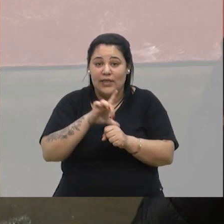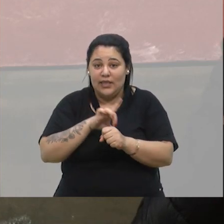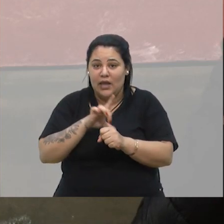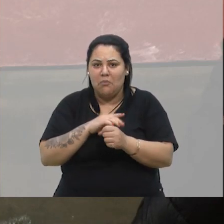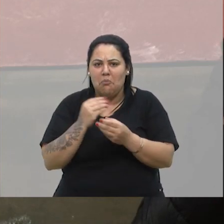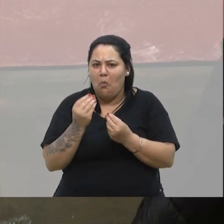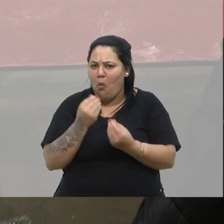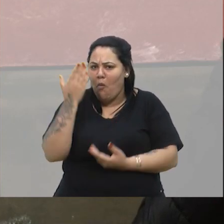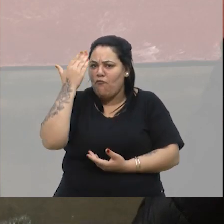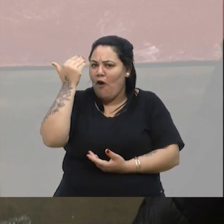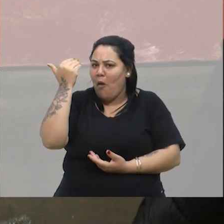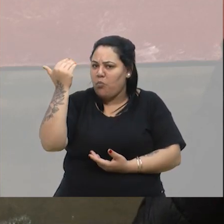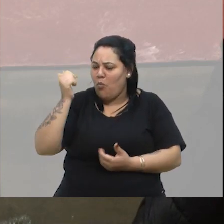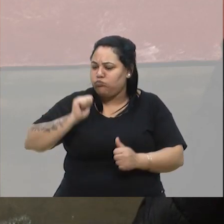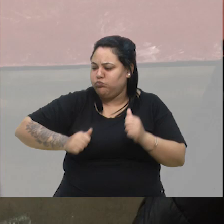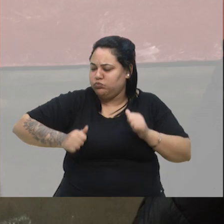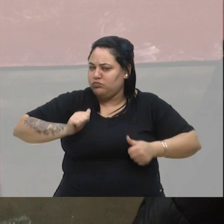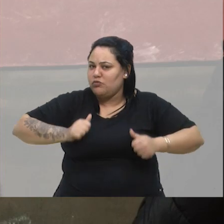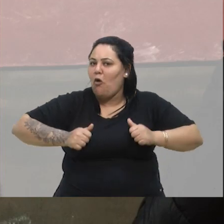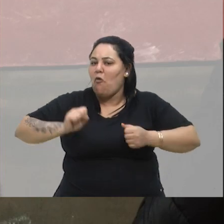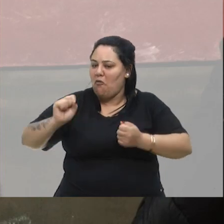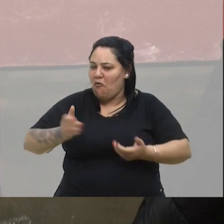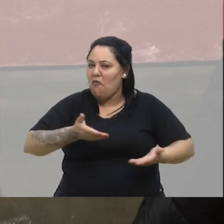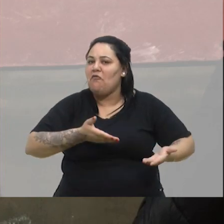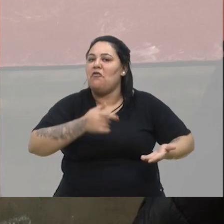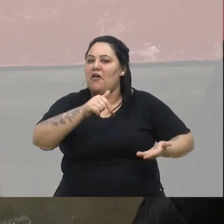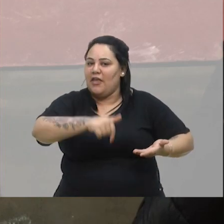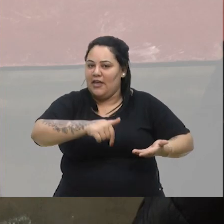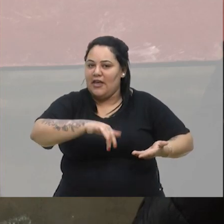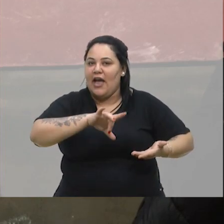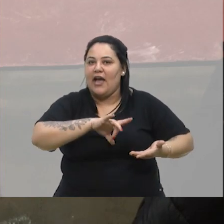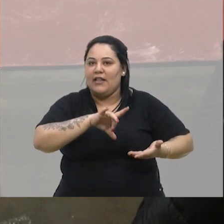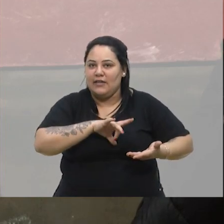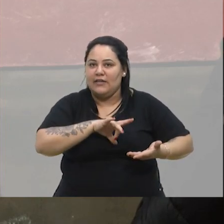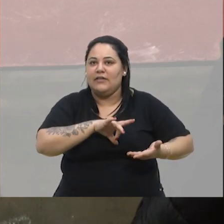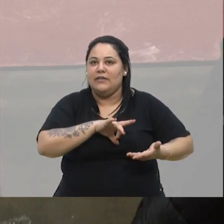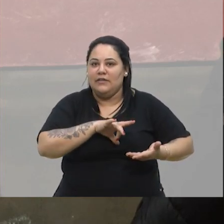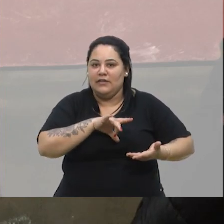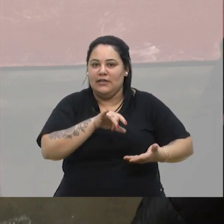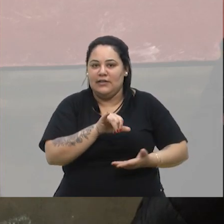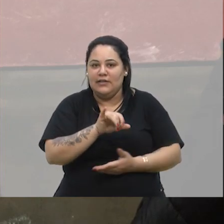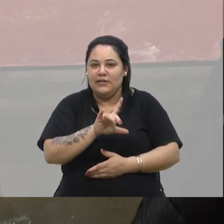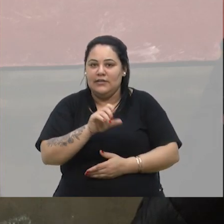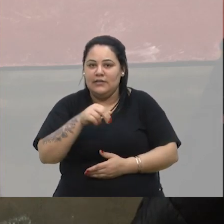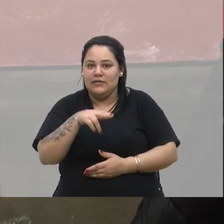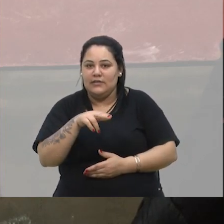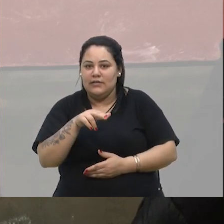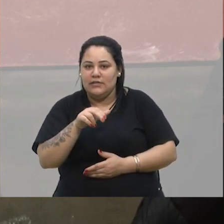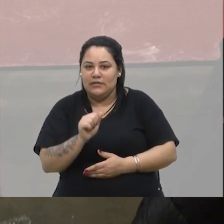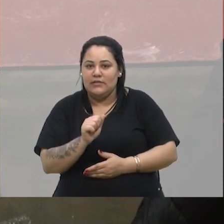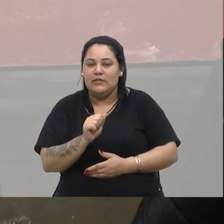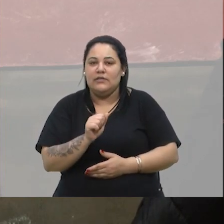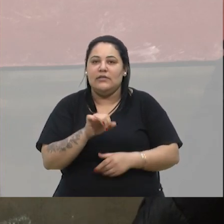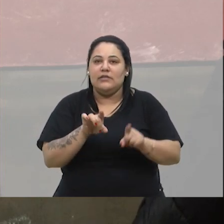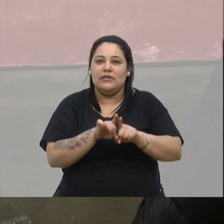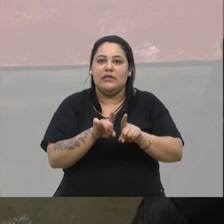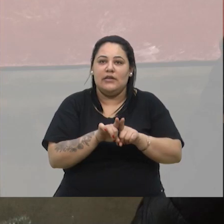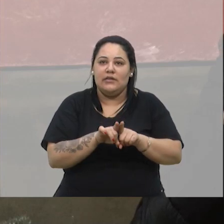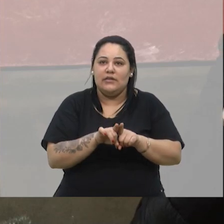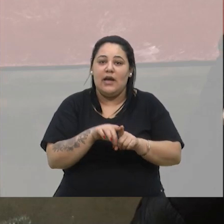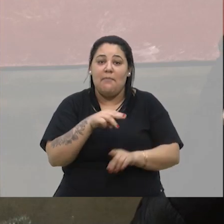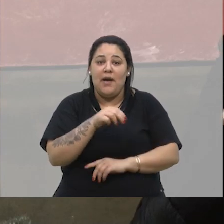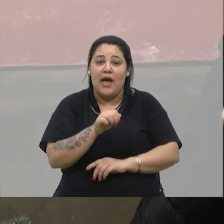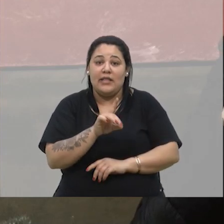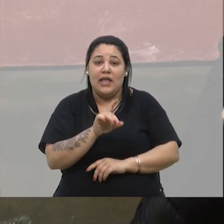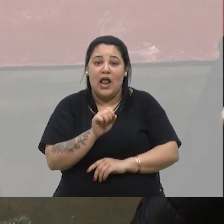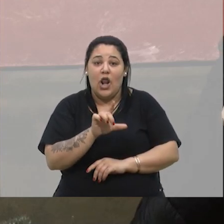nossa programação está trazendo grandes escritores e escritoras, né, para a feira. Então, a gente tem a Ilana Casoy, que já participou,